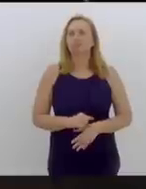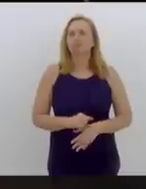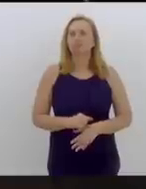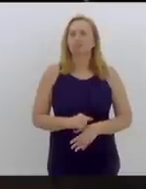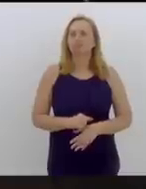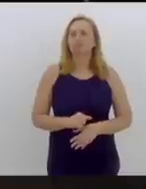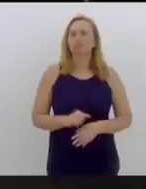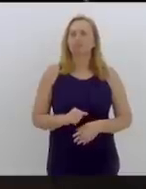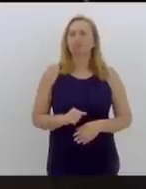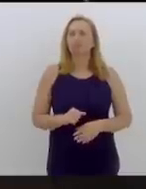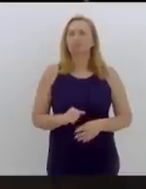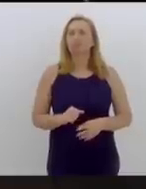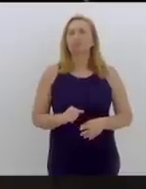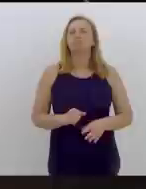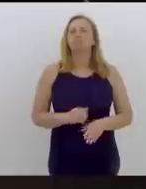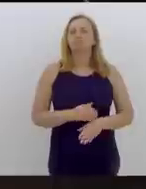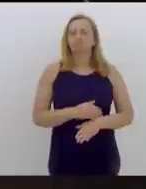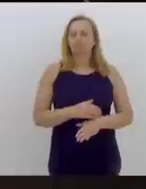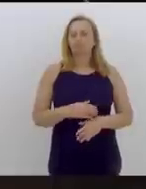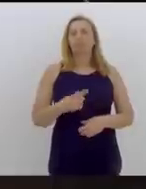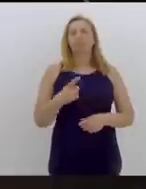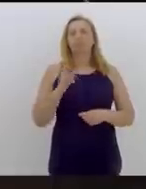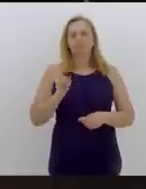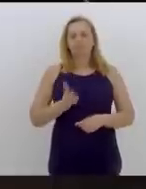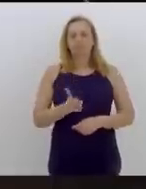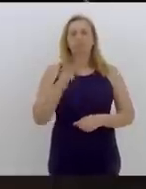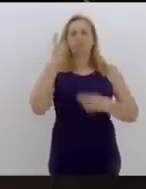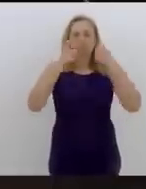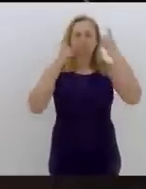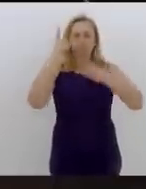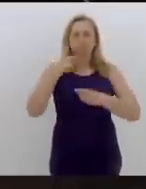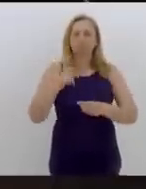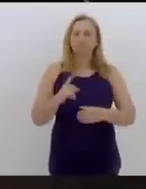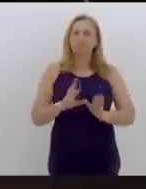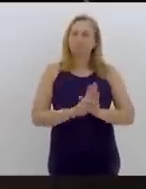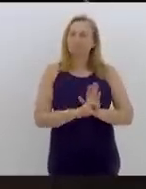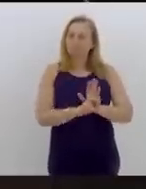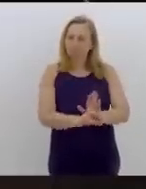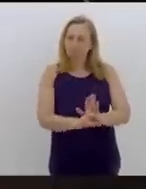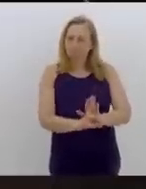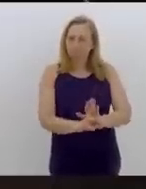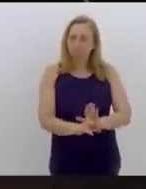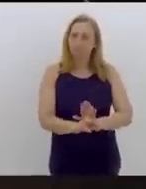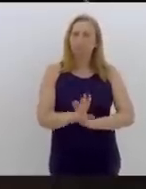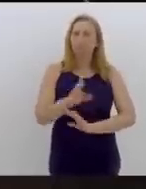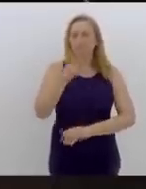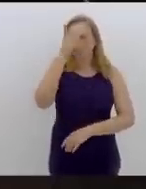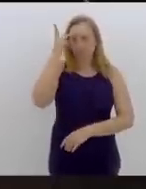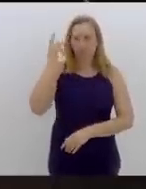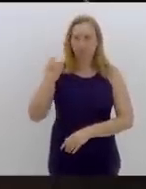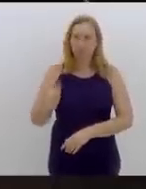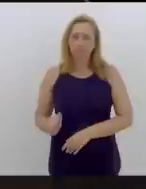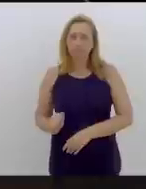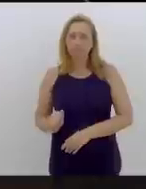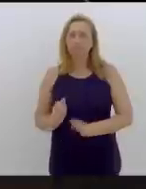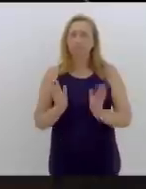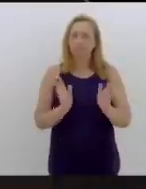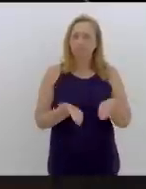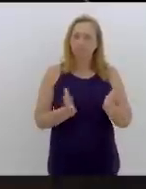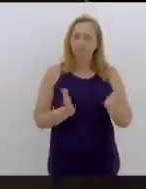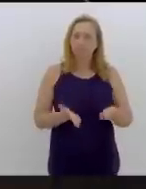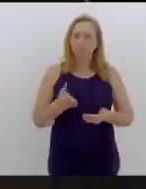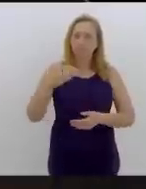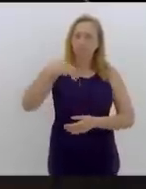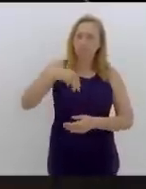Gran sempre tivemos essa preocupação então onde estiver uma representante de pensionista e agora com